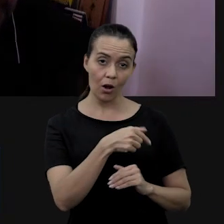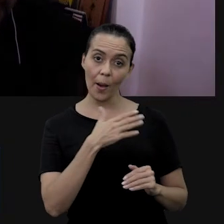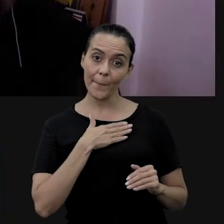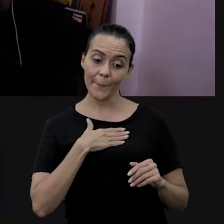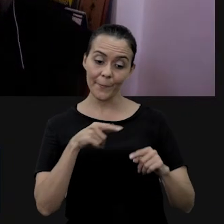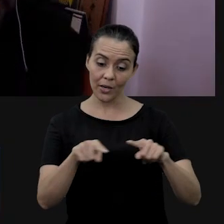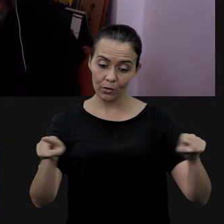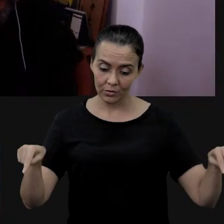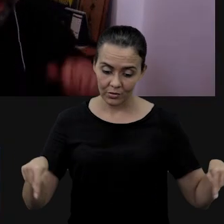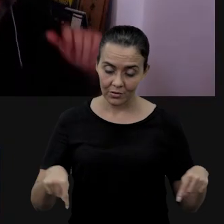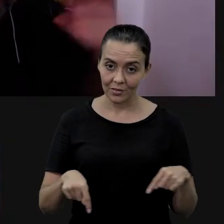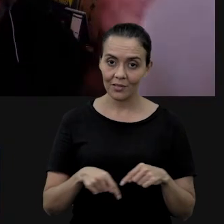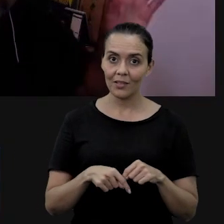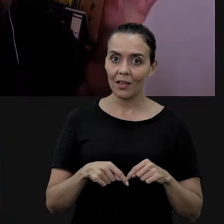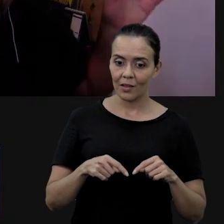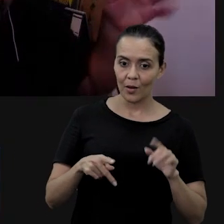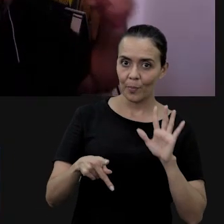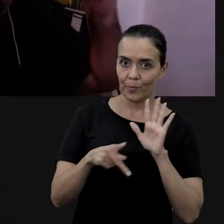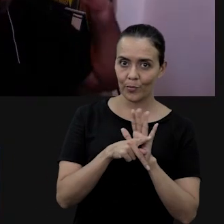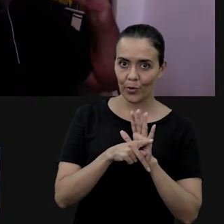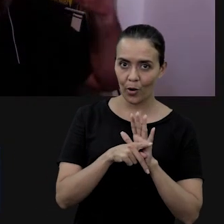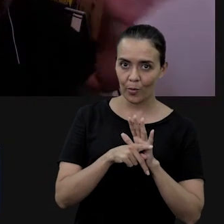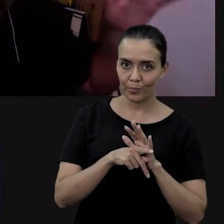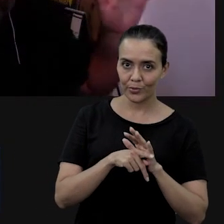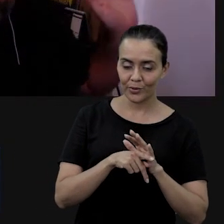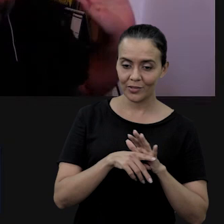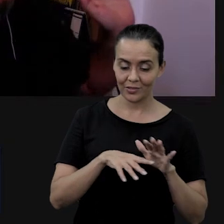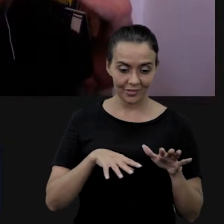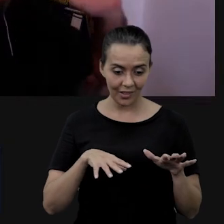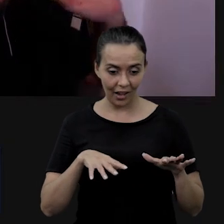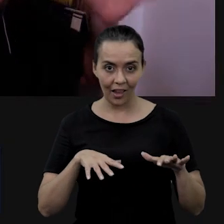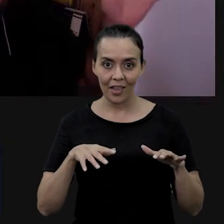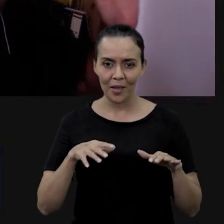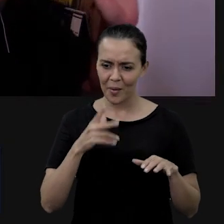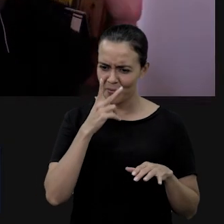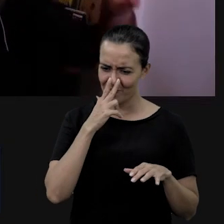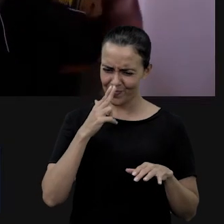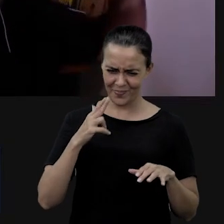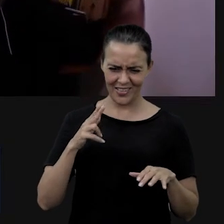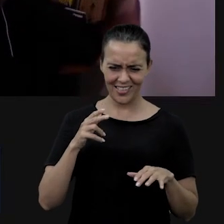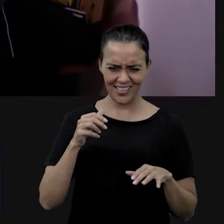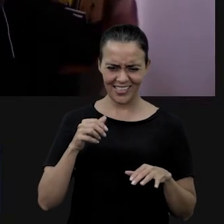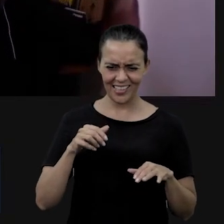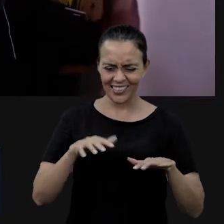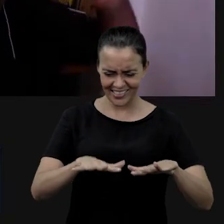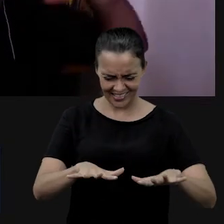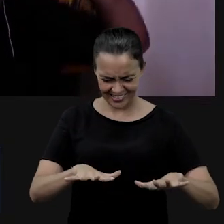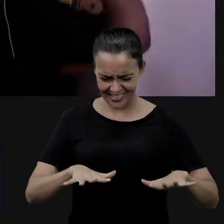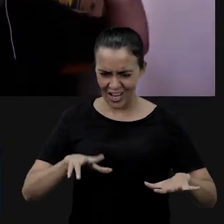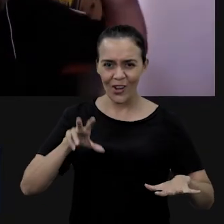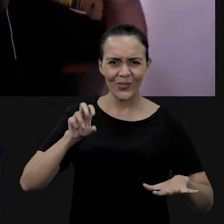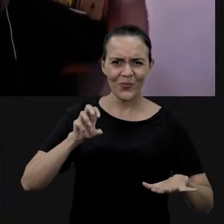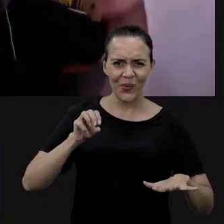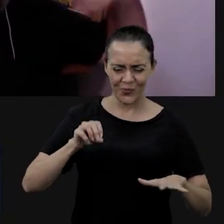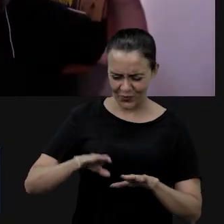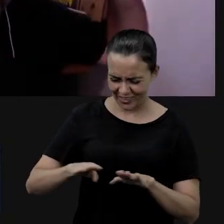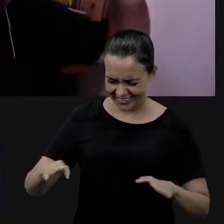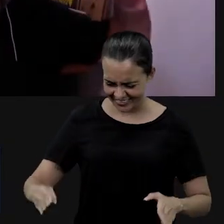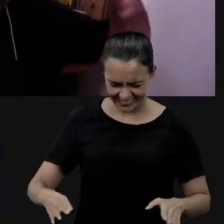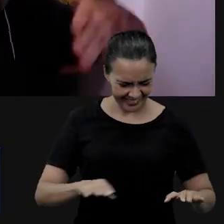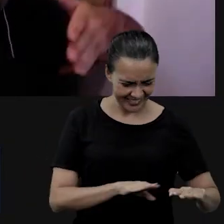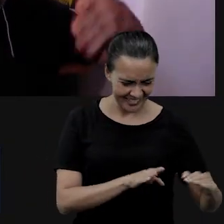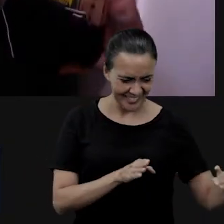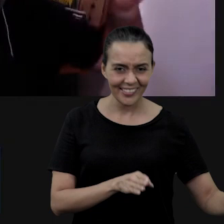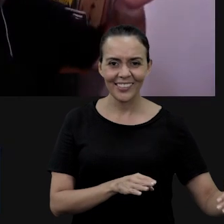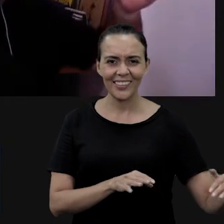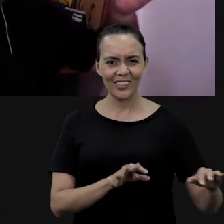Foley. Abriu a porta e parece aquela garagem do vovô, aquela baiuca Tem cheia de o coisas.